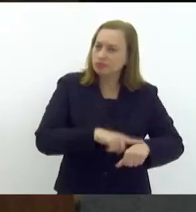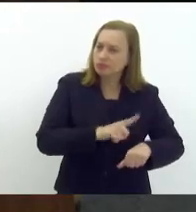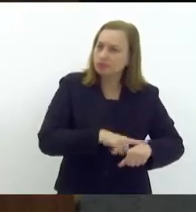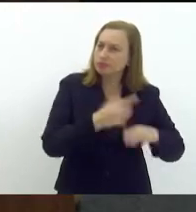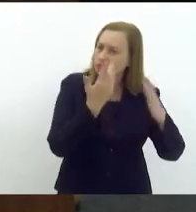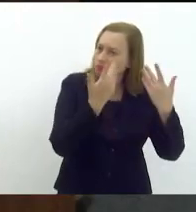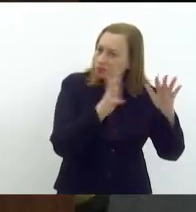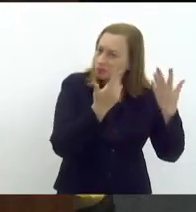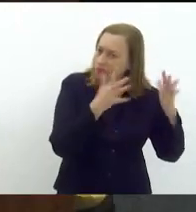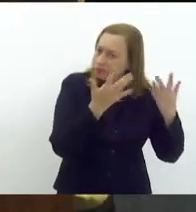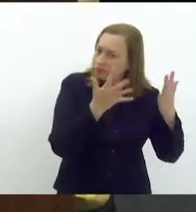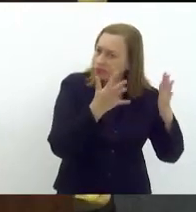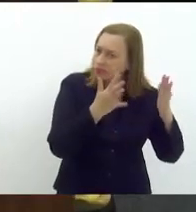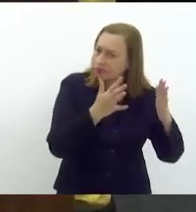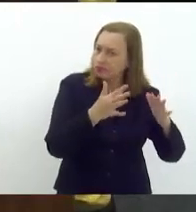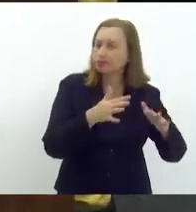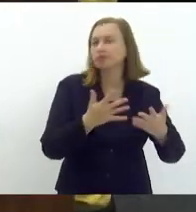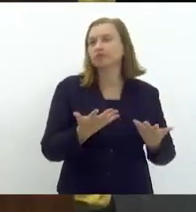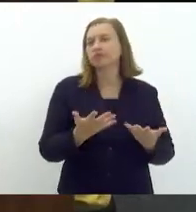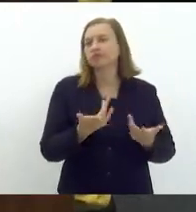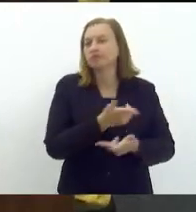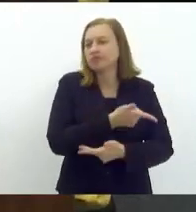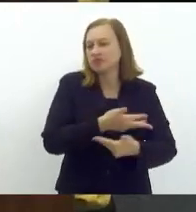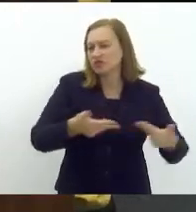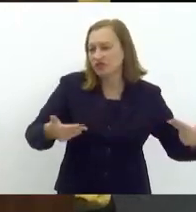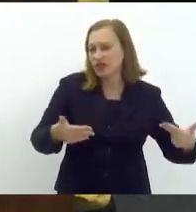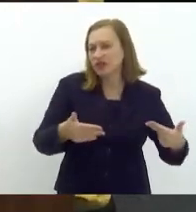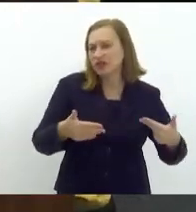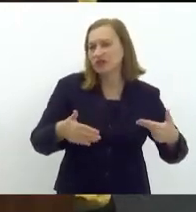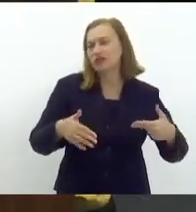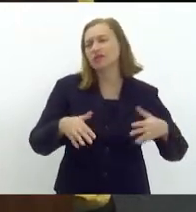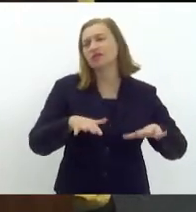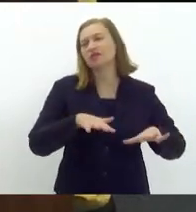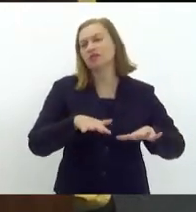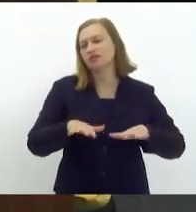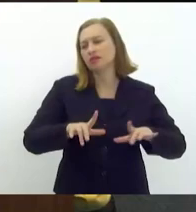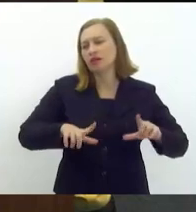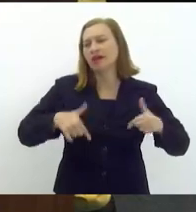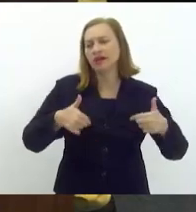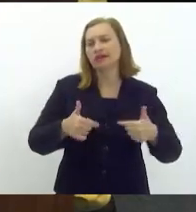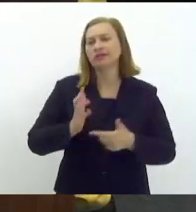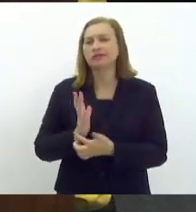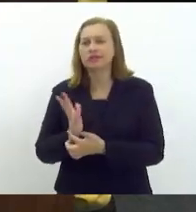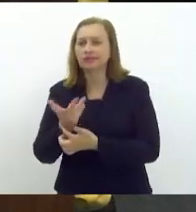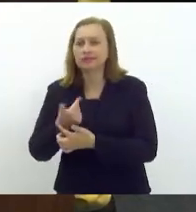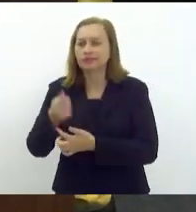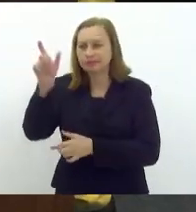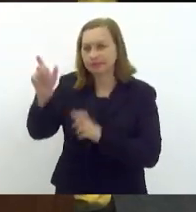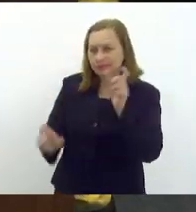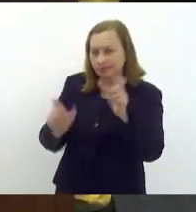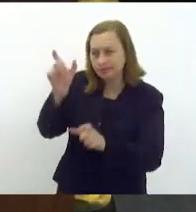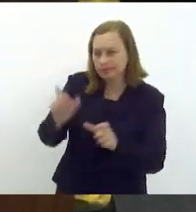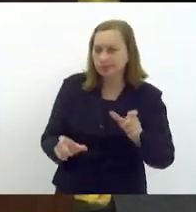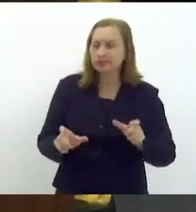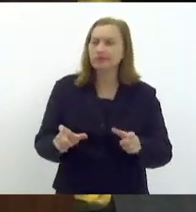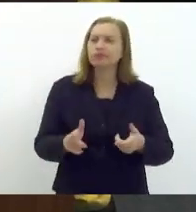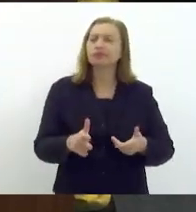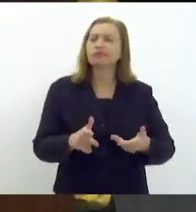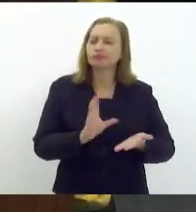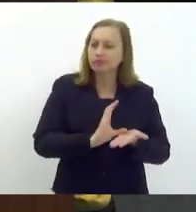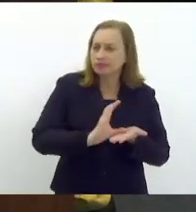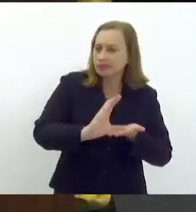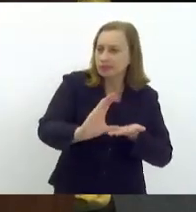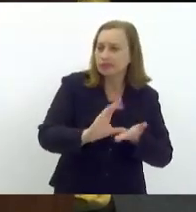celebra essas diversas manifestações da artísticas possa ajudar a estruturar é com recursos